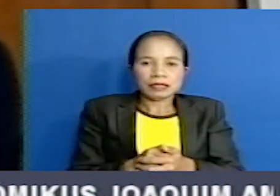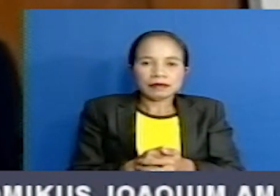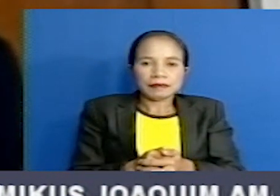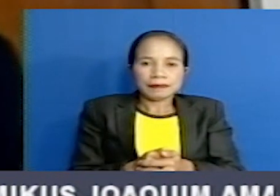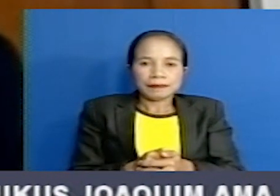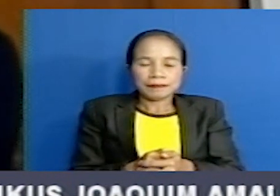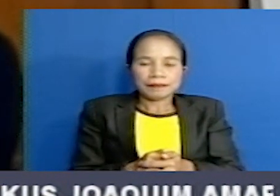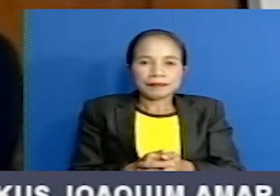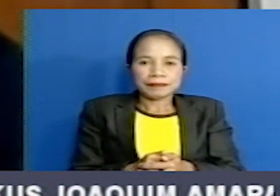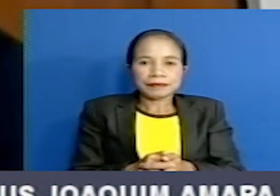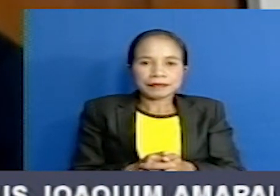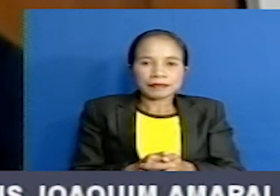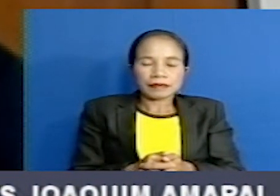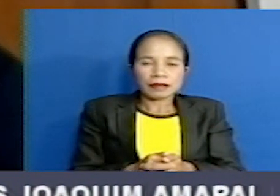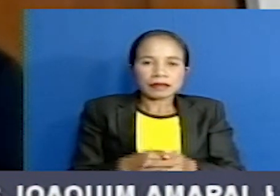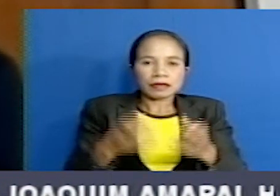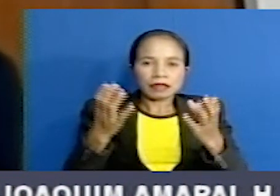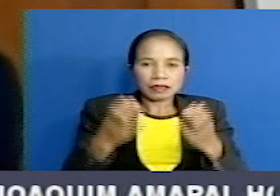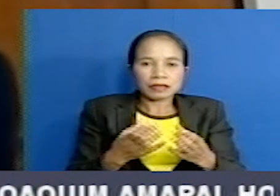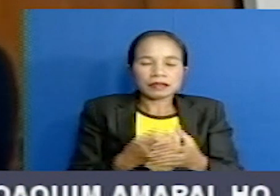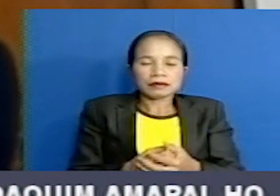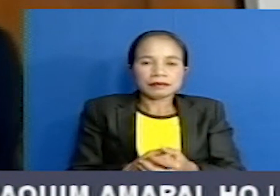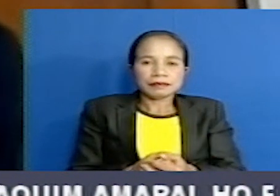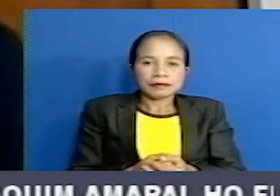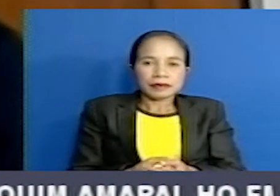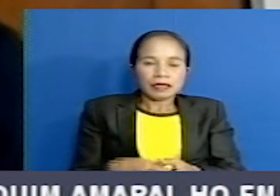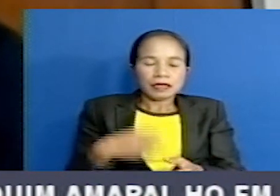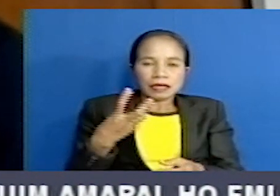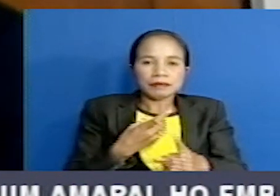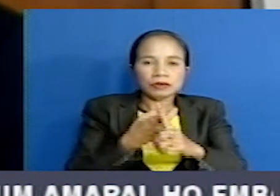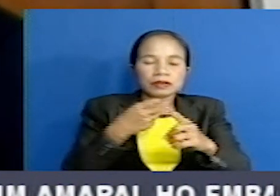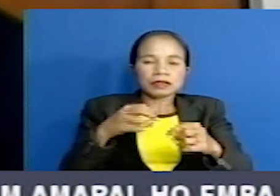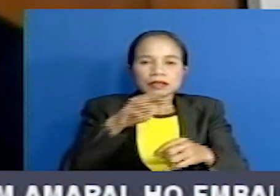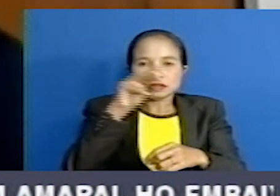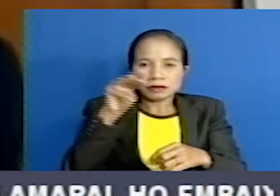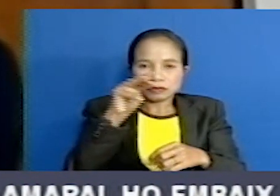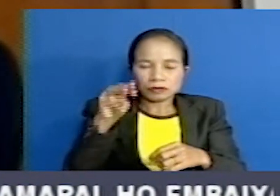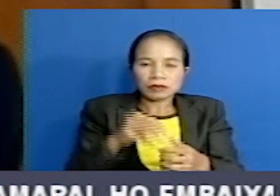ser. Carpa oito ser. A mim sai segunda-feira, depois